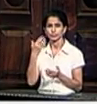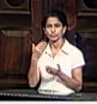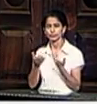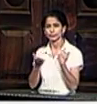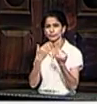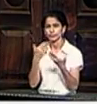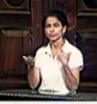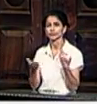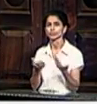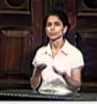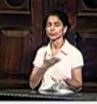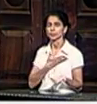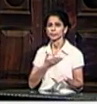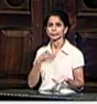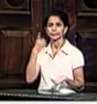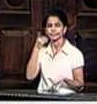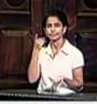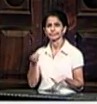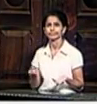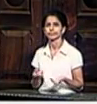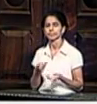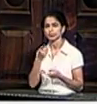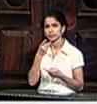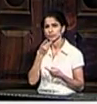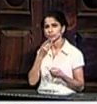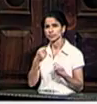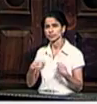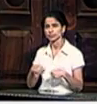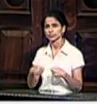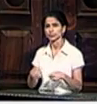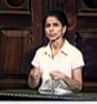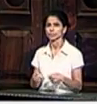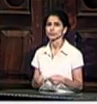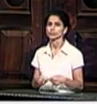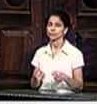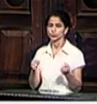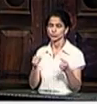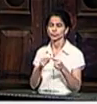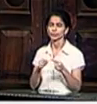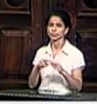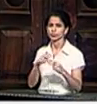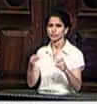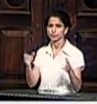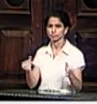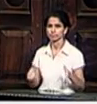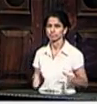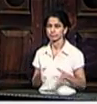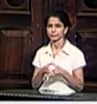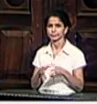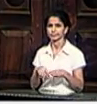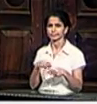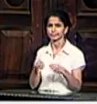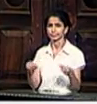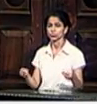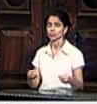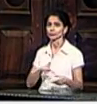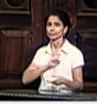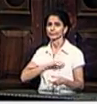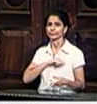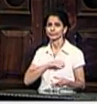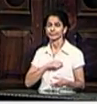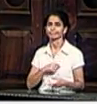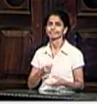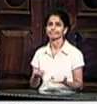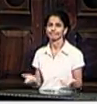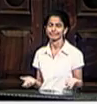deputado Jânio Mendes, que eu prefiro dizer do pacote de maldade. E, às vezes, eu tenho a sensação que